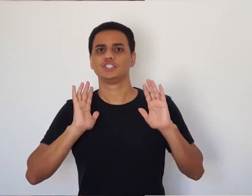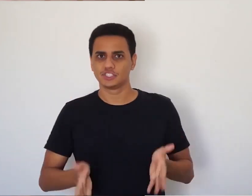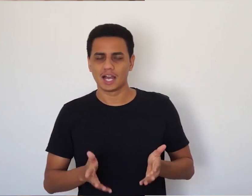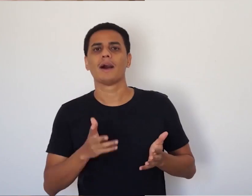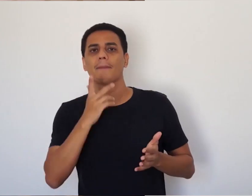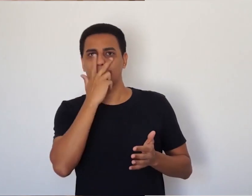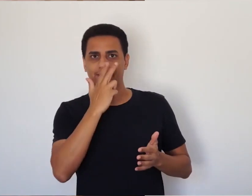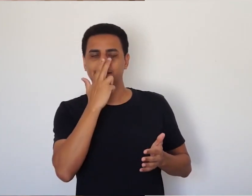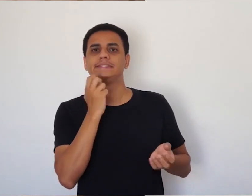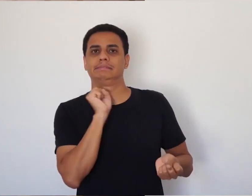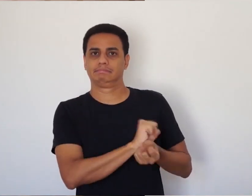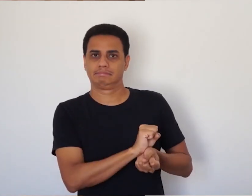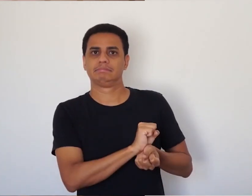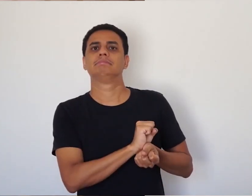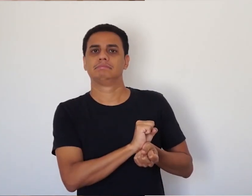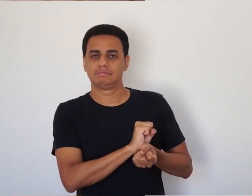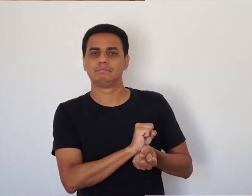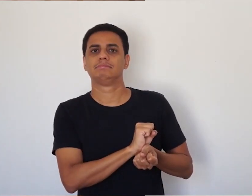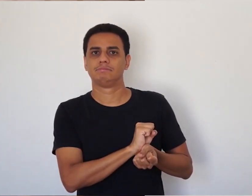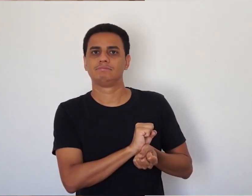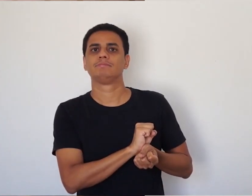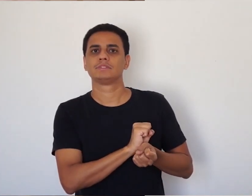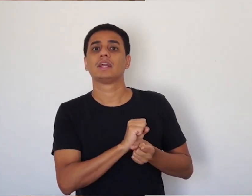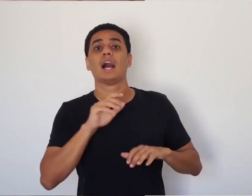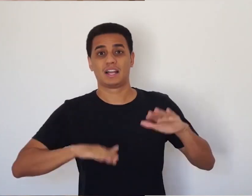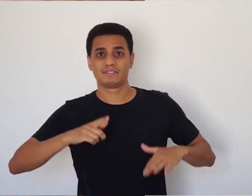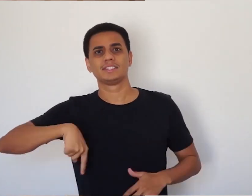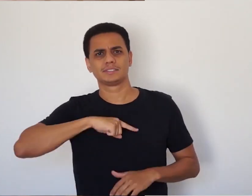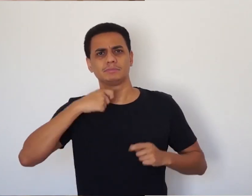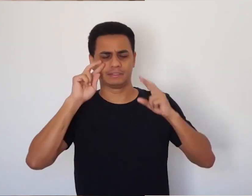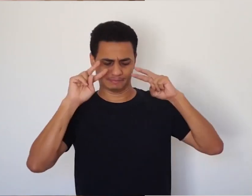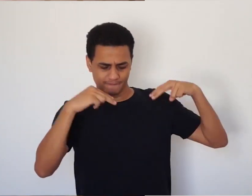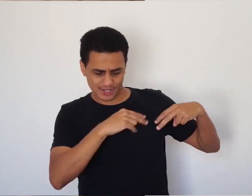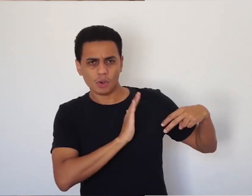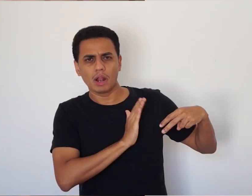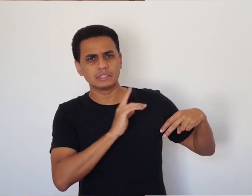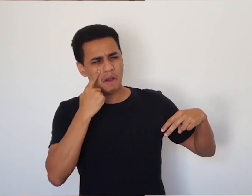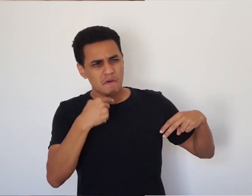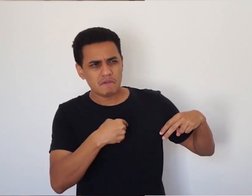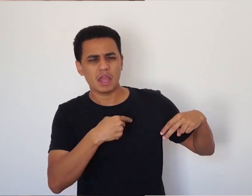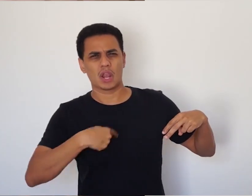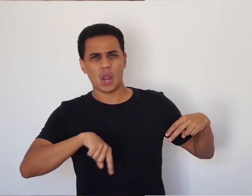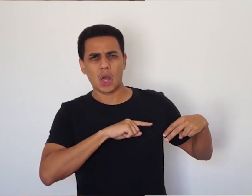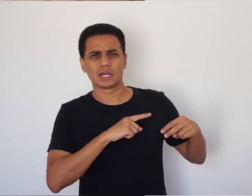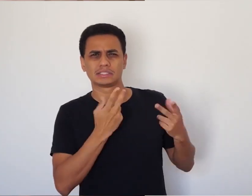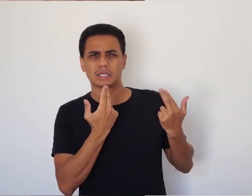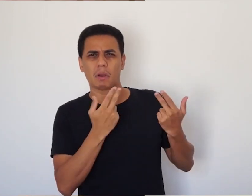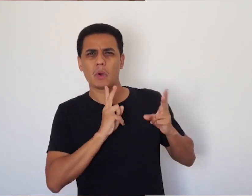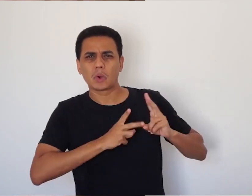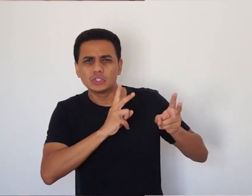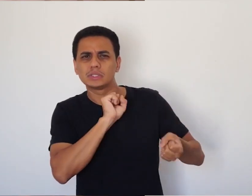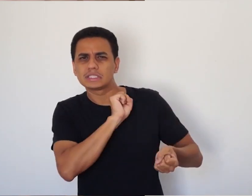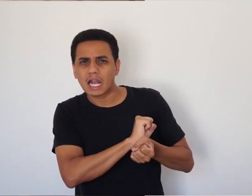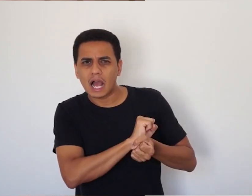fomos escravos algum dia. Na verdade, todos nós precisamos sondar se não nos tornamos escravos de